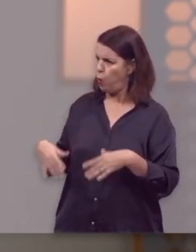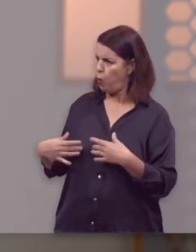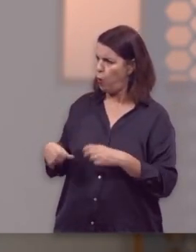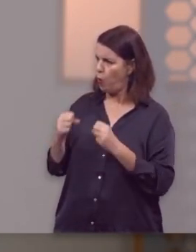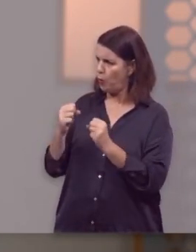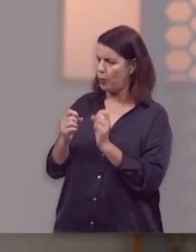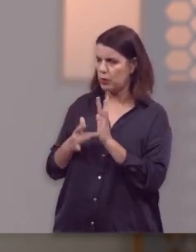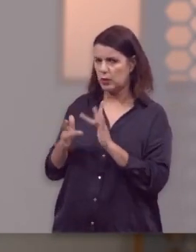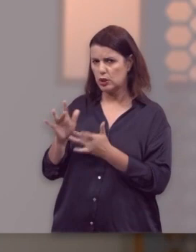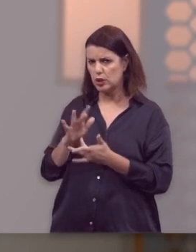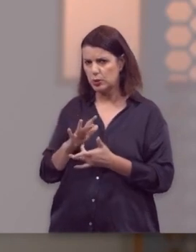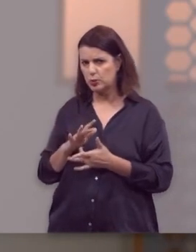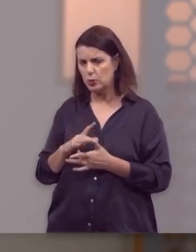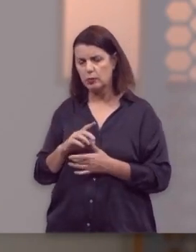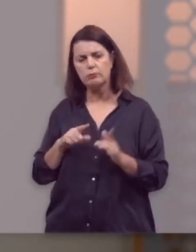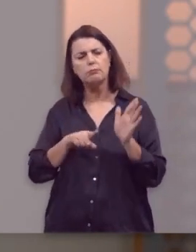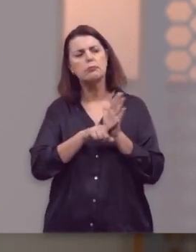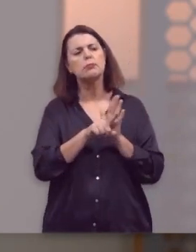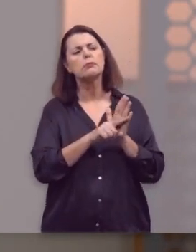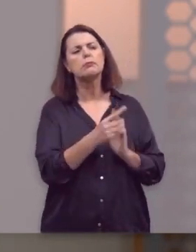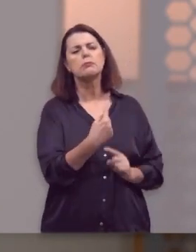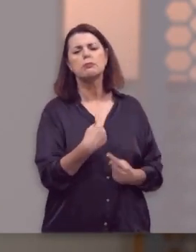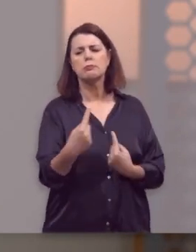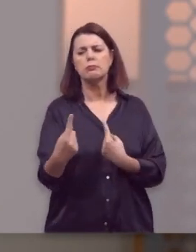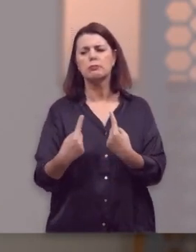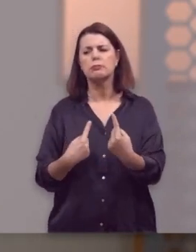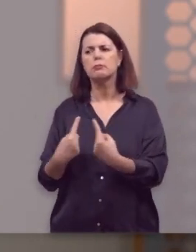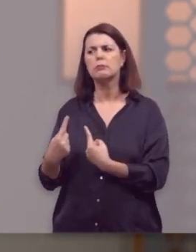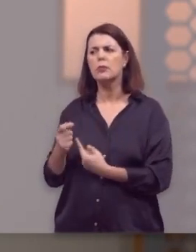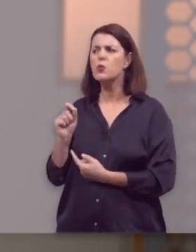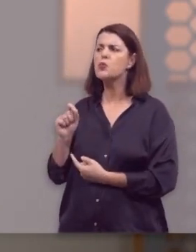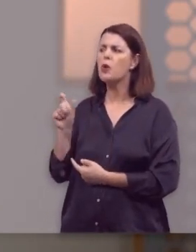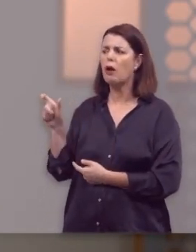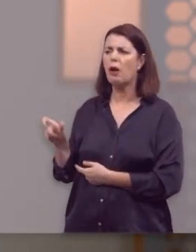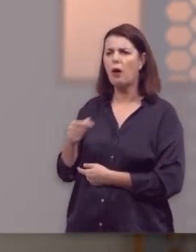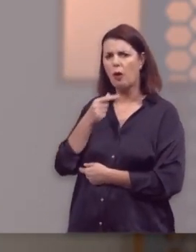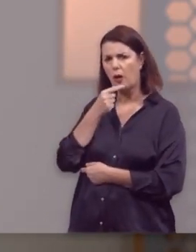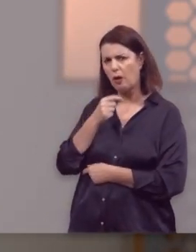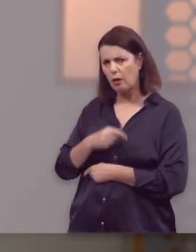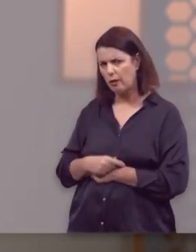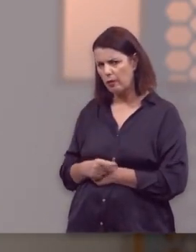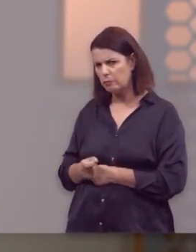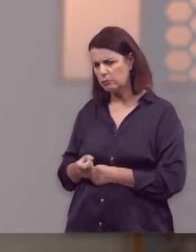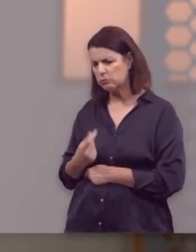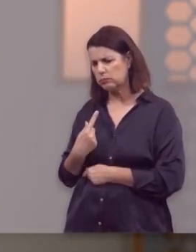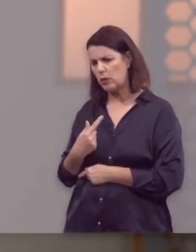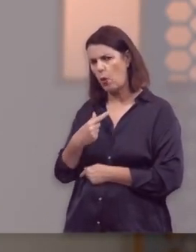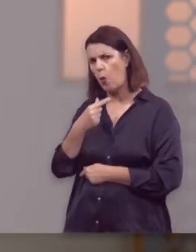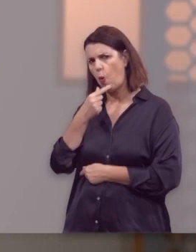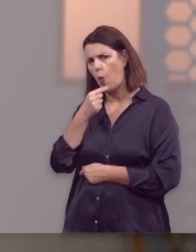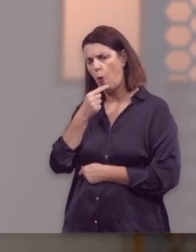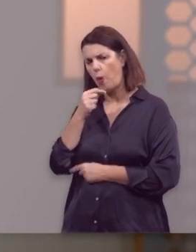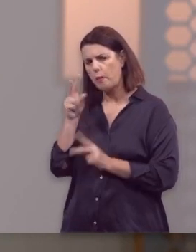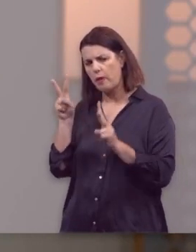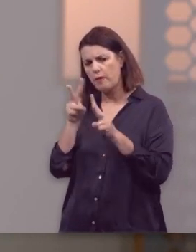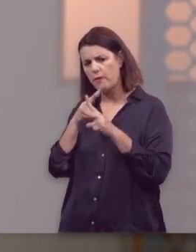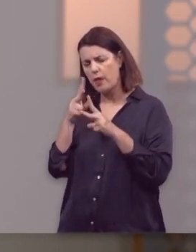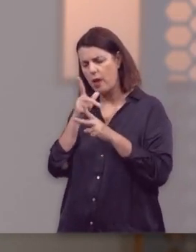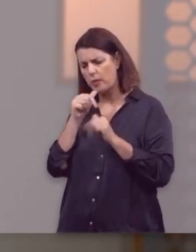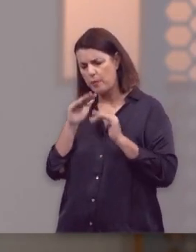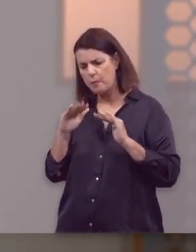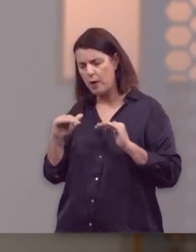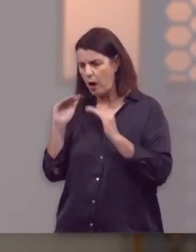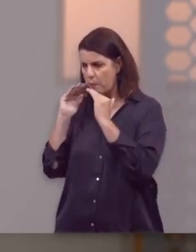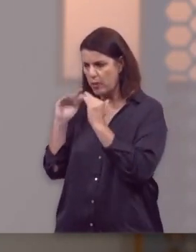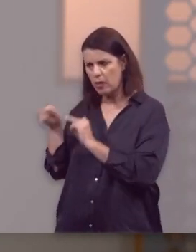de Jesus, perguntam uns para os outros assim: quem é este que até o vento e o mar